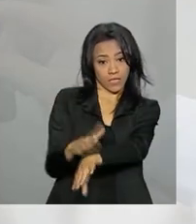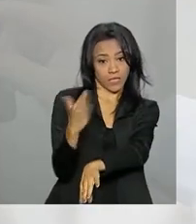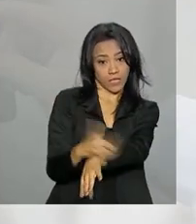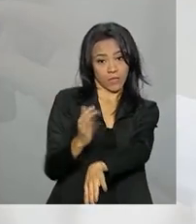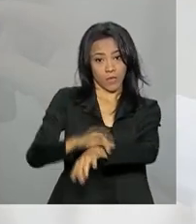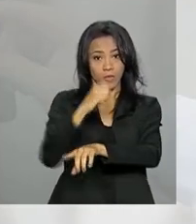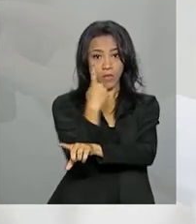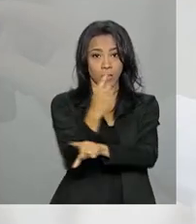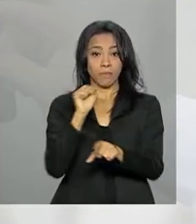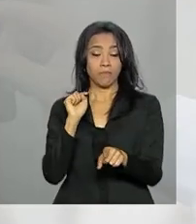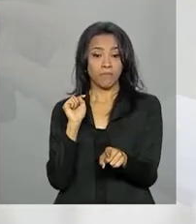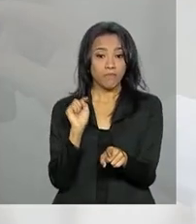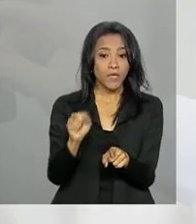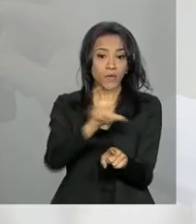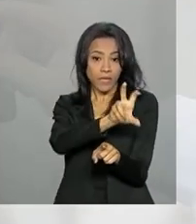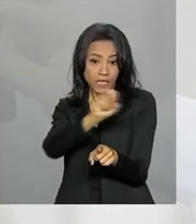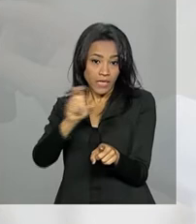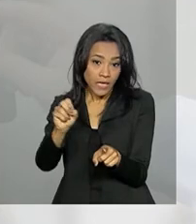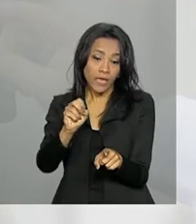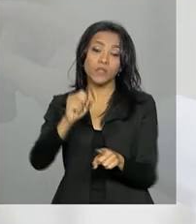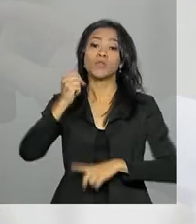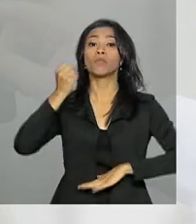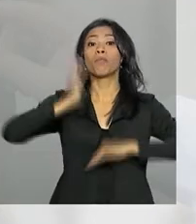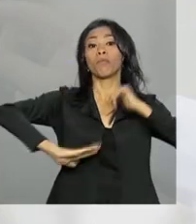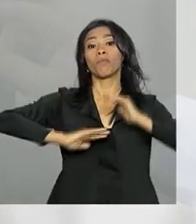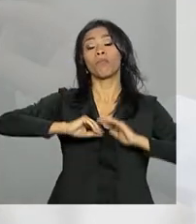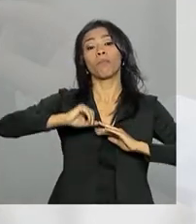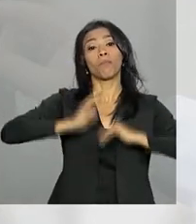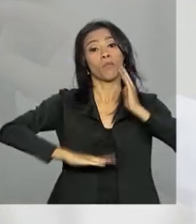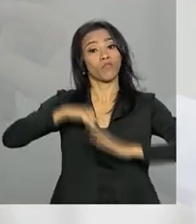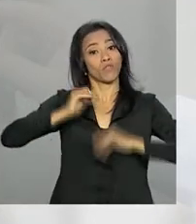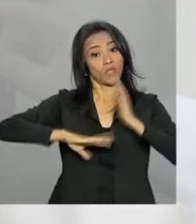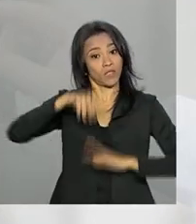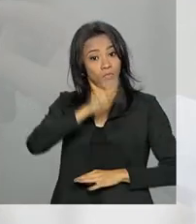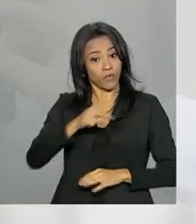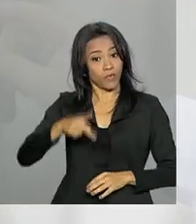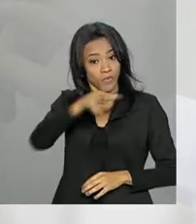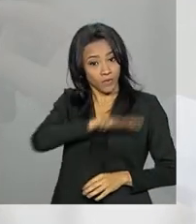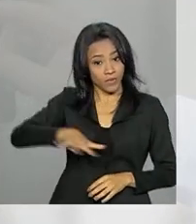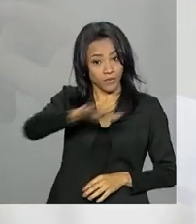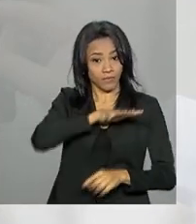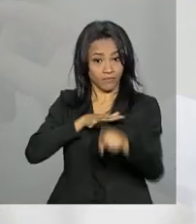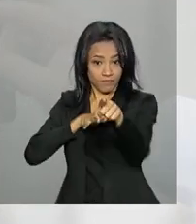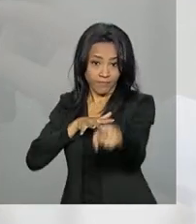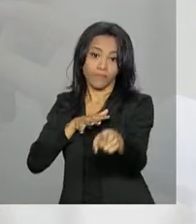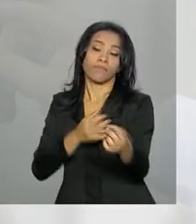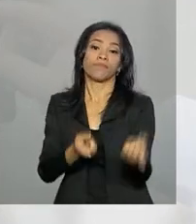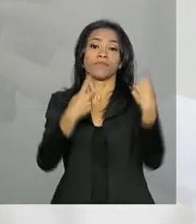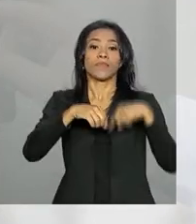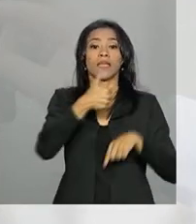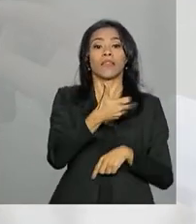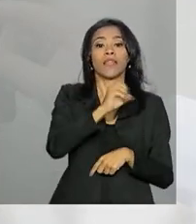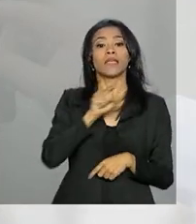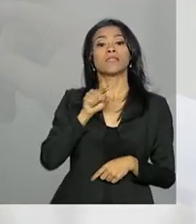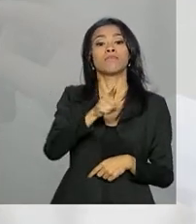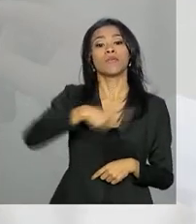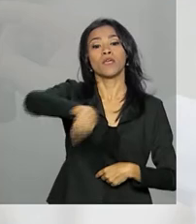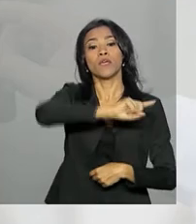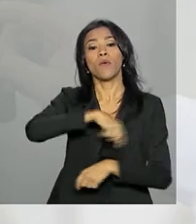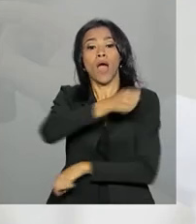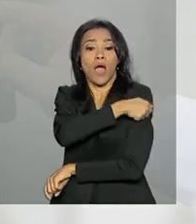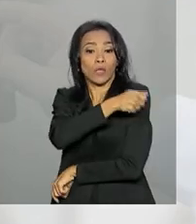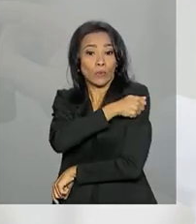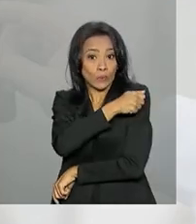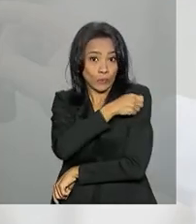1.500 professores de educação profissional e tecnológica e indústria 4.0 10 mil alunos da rede federal